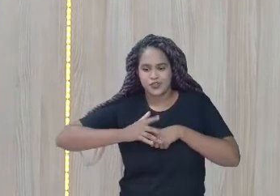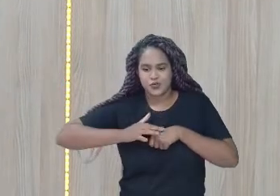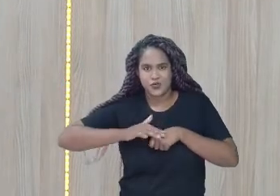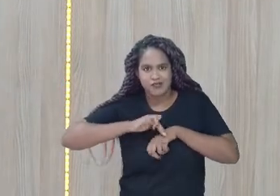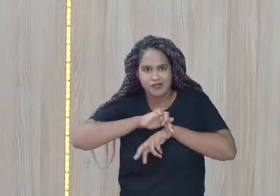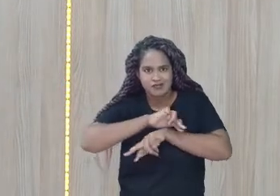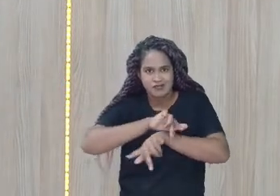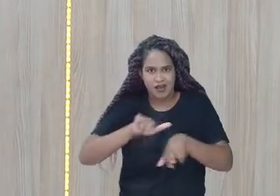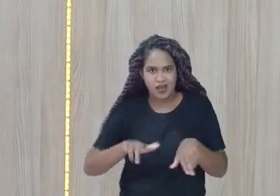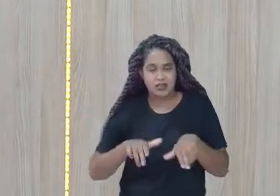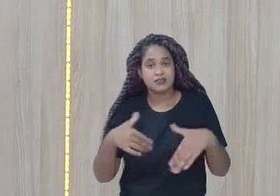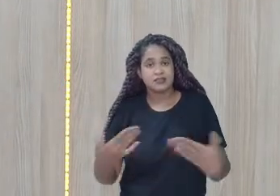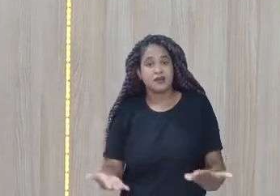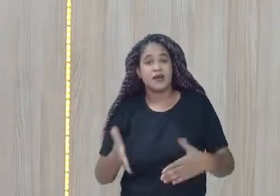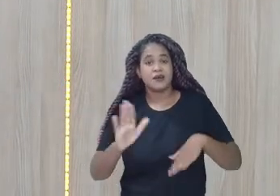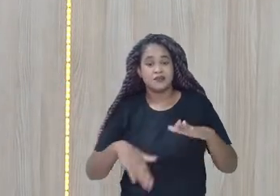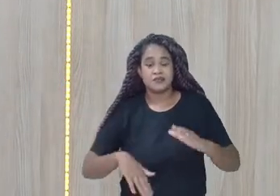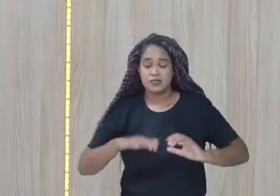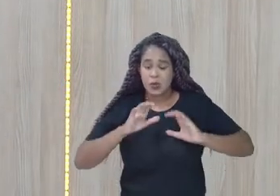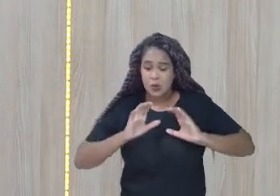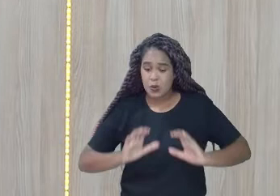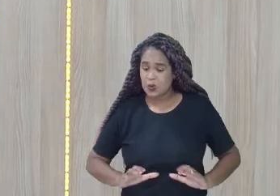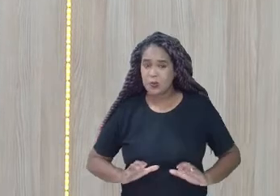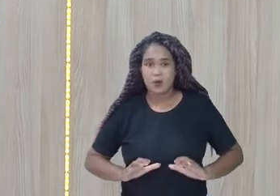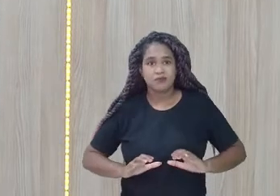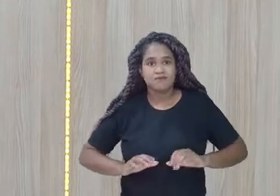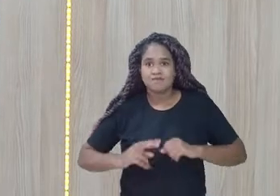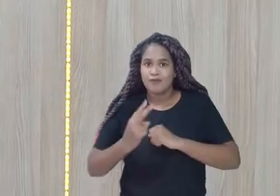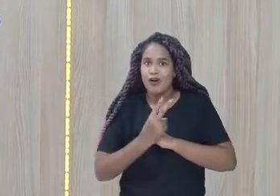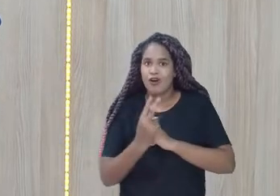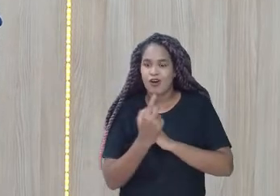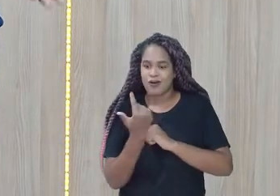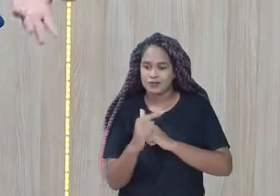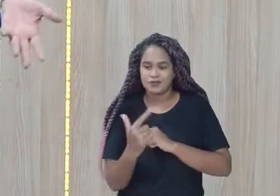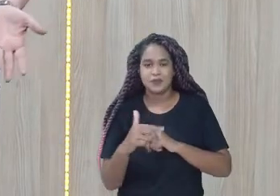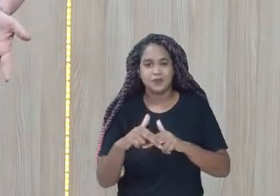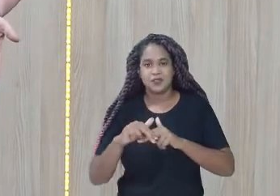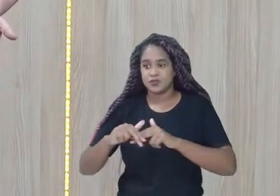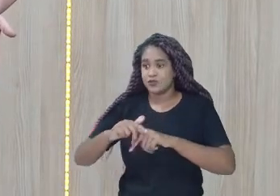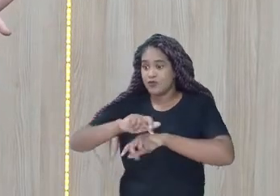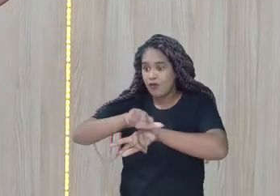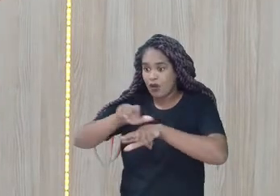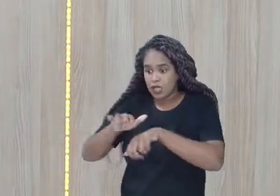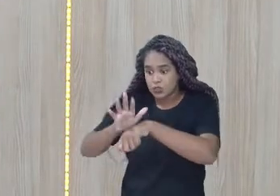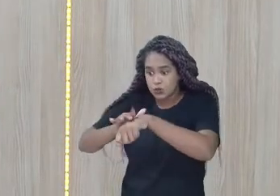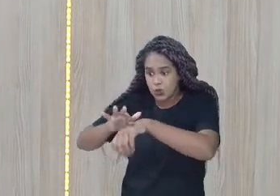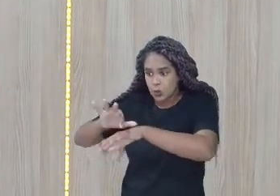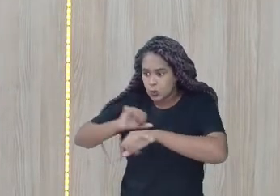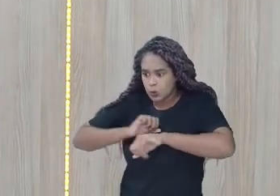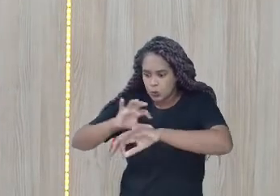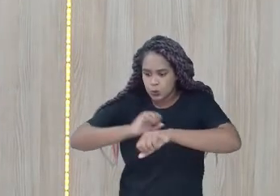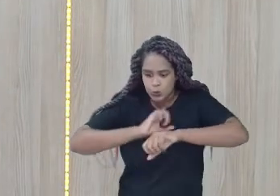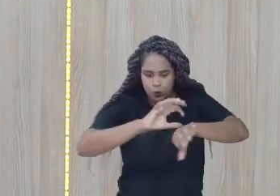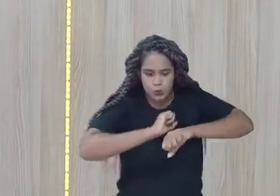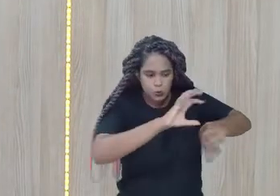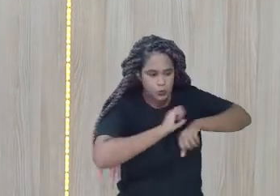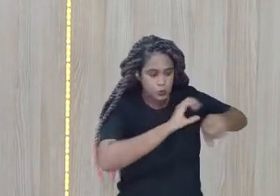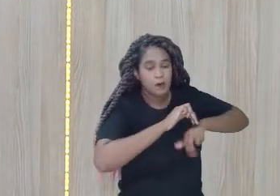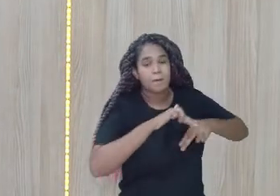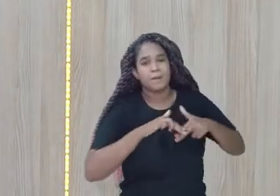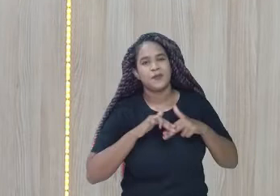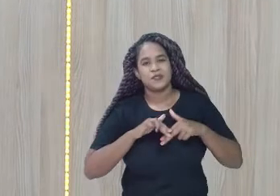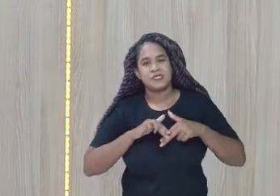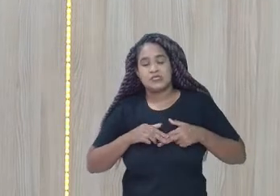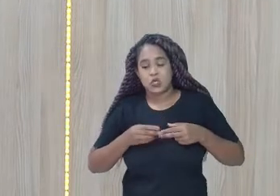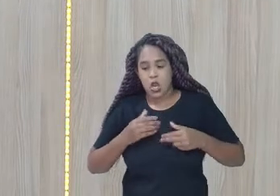Nosso corpo, ele fica predisposto a pegar uma série de doenças. E aí vai atingindo o